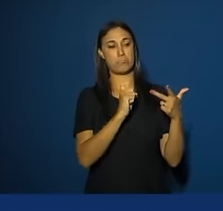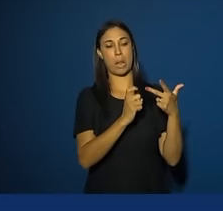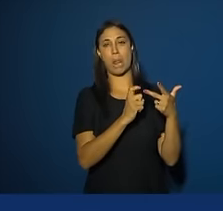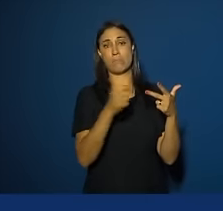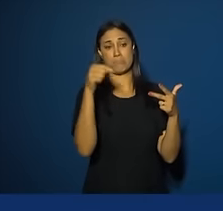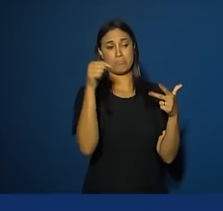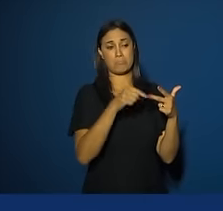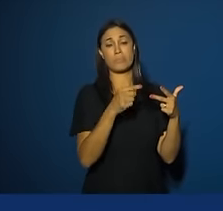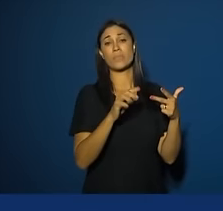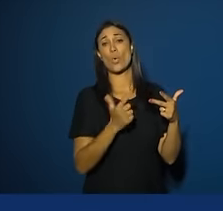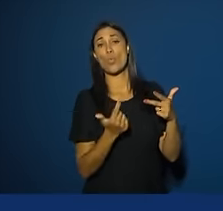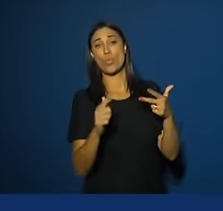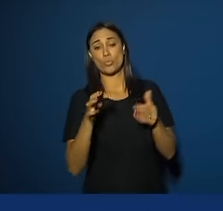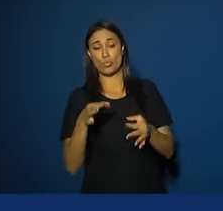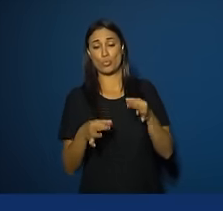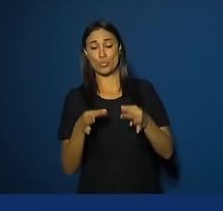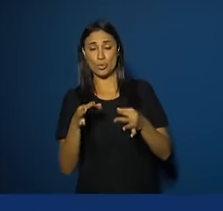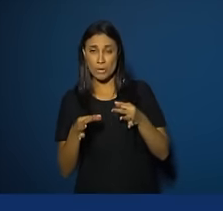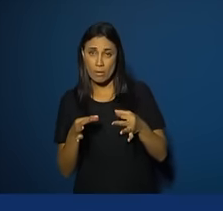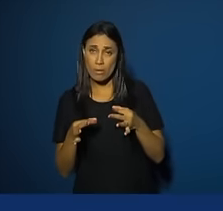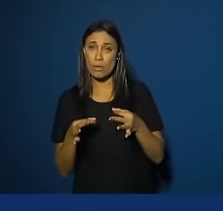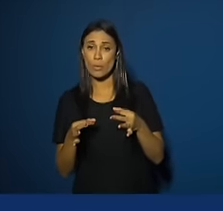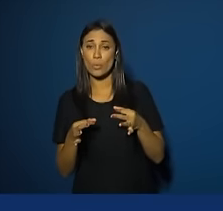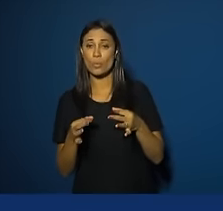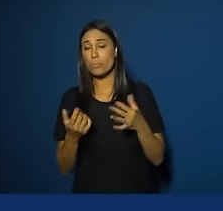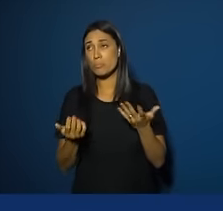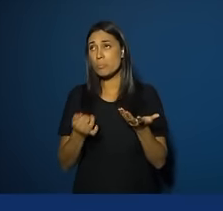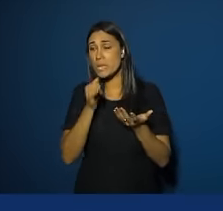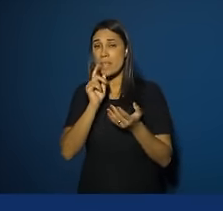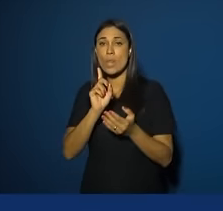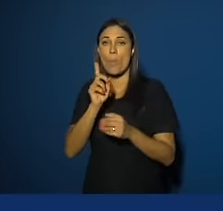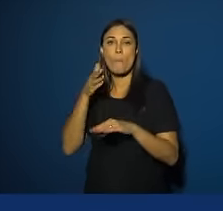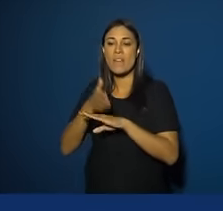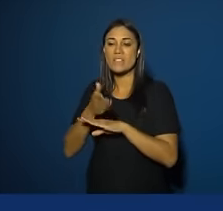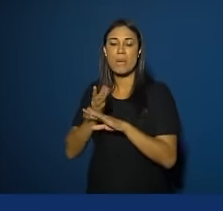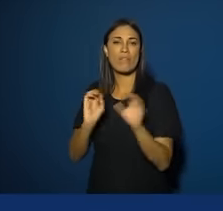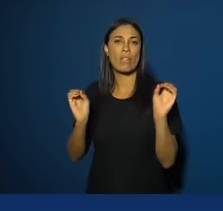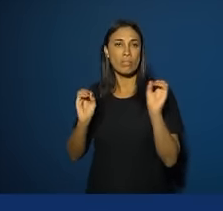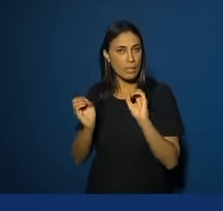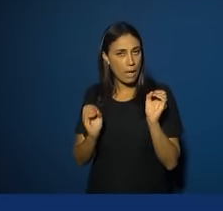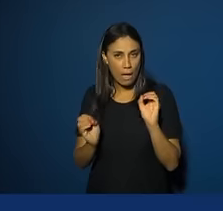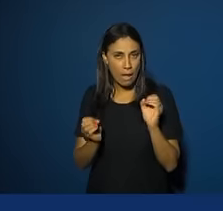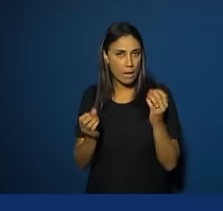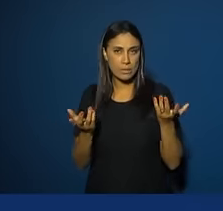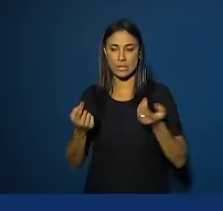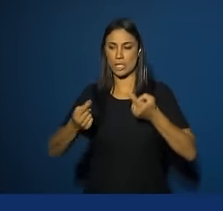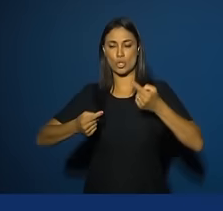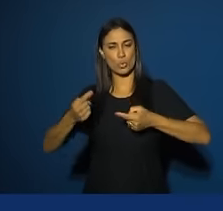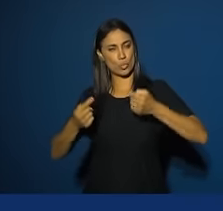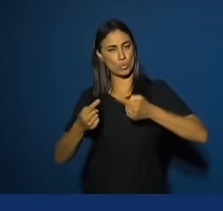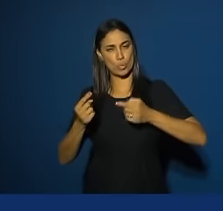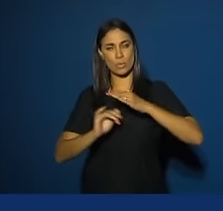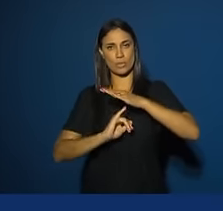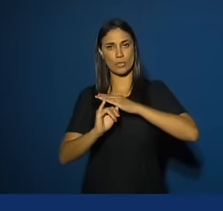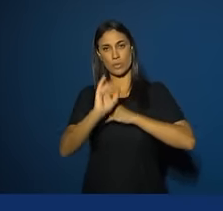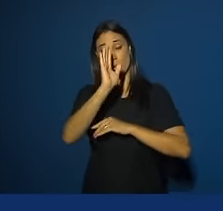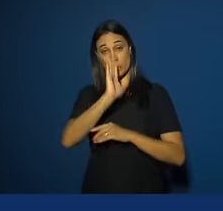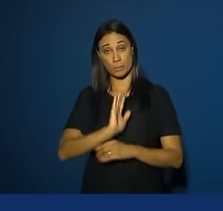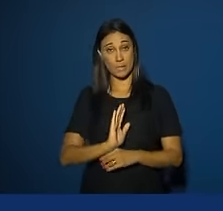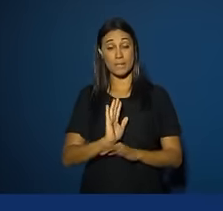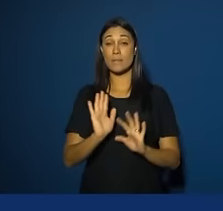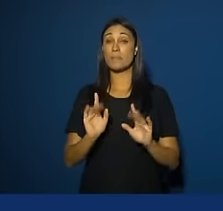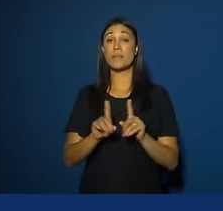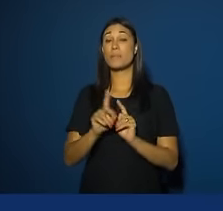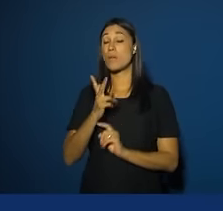da vez um judiciário que não não não participava muito da da discussão institucional do país